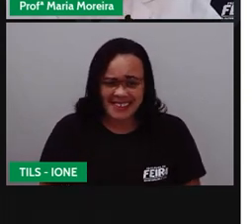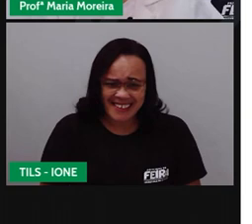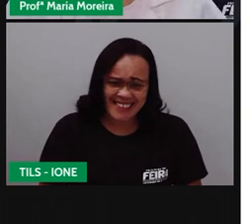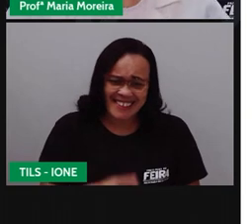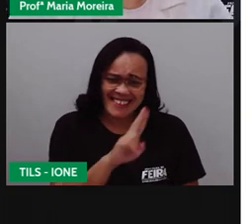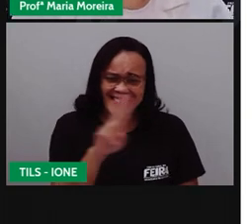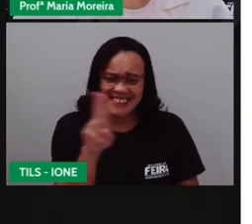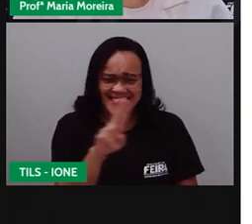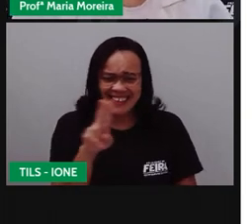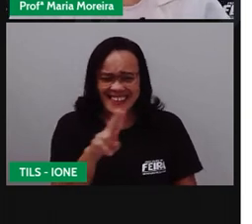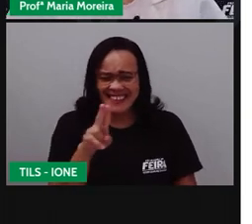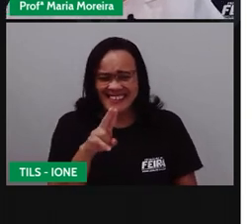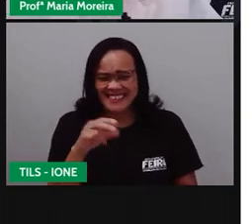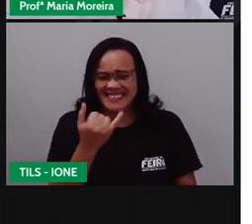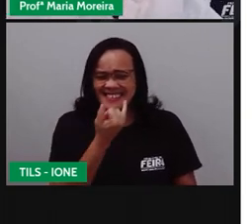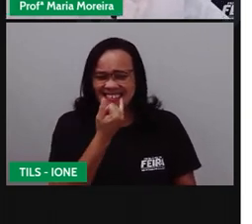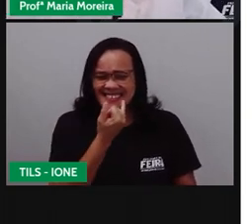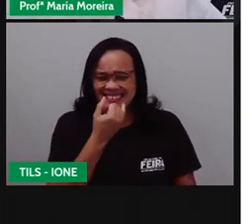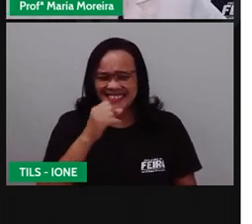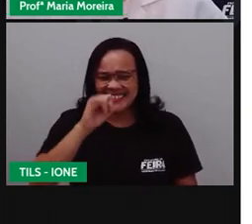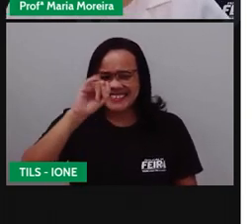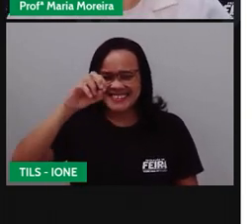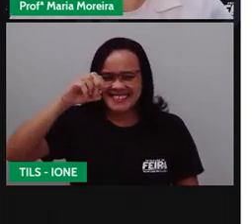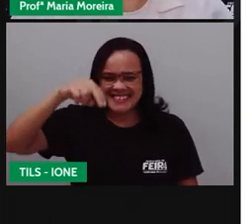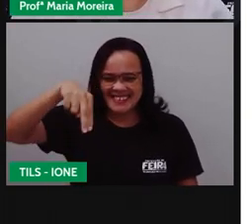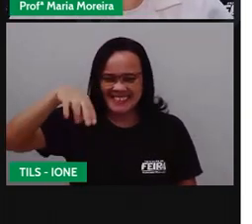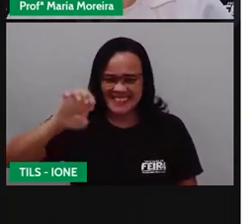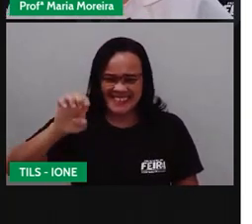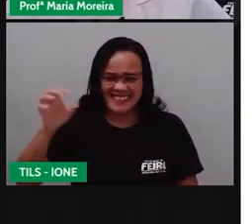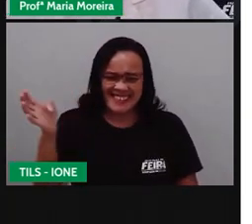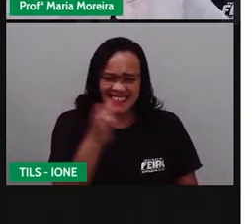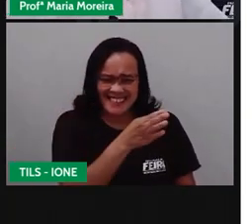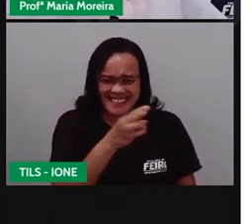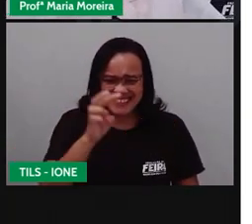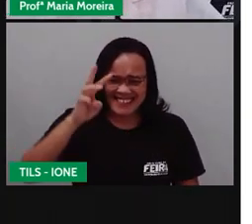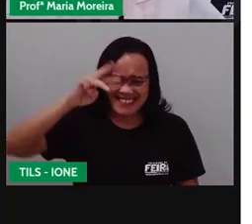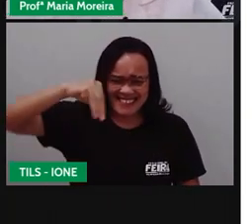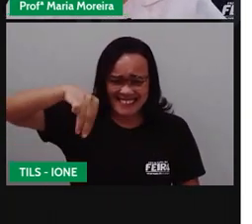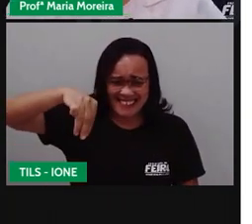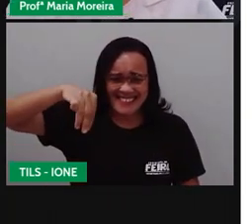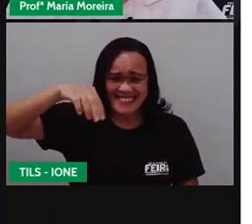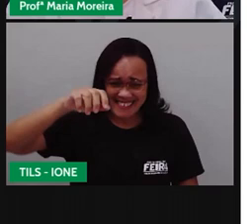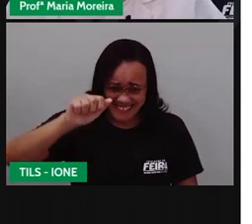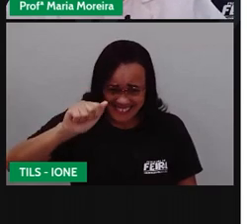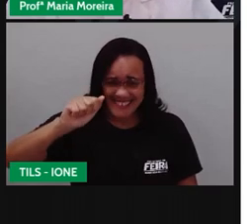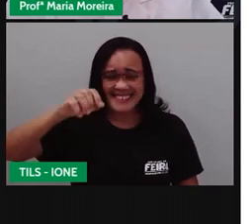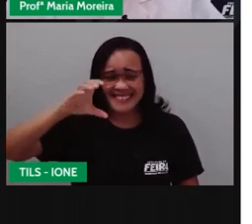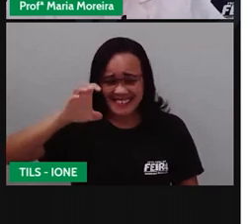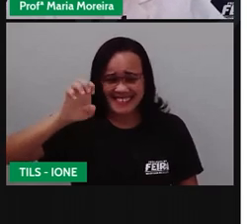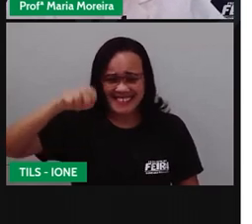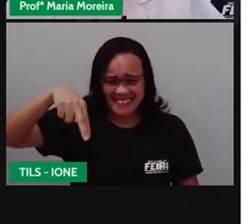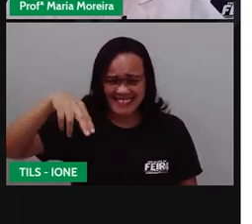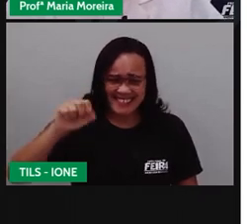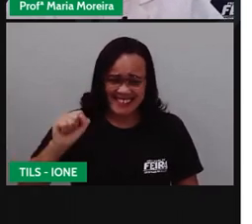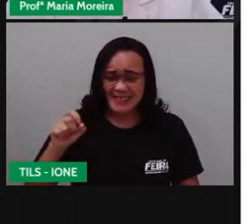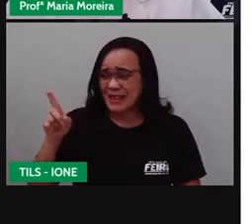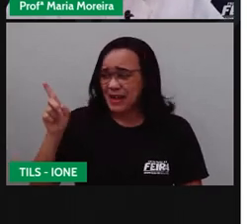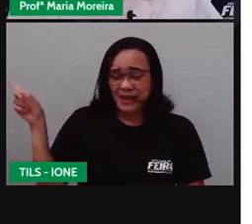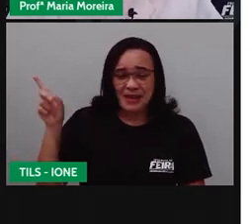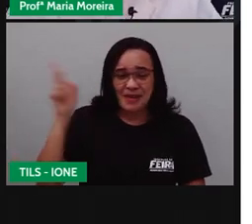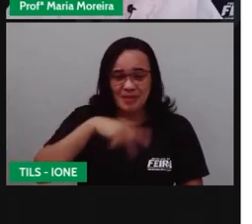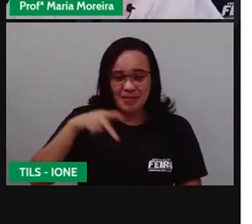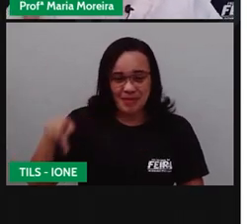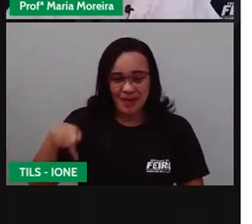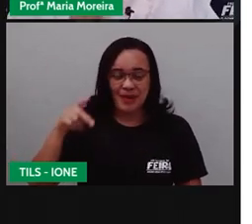Macena. Ah, ok, Ione. Obrigada. Meu Moreira. Ou ainda, né, incluir uma característica marcante.